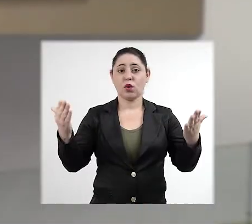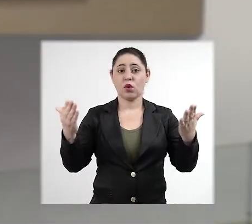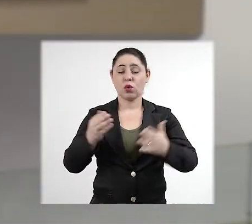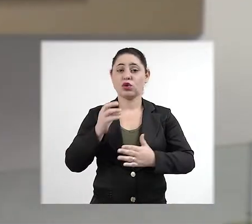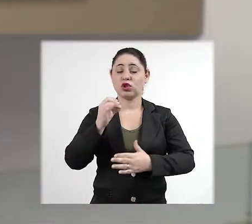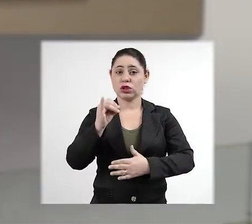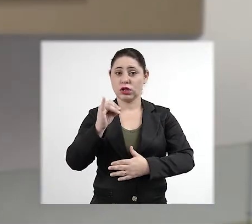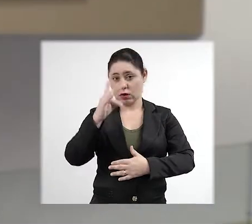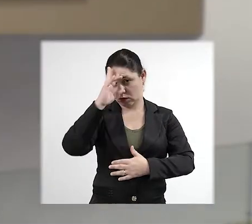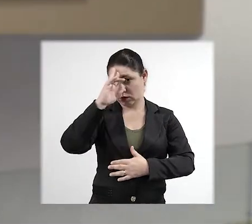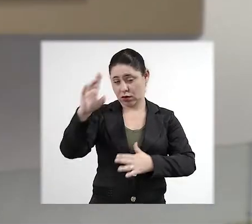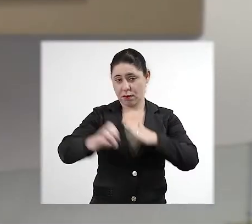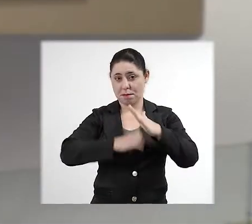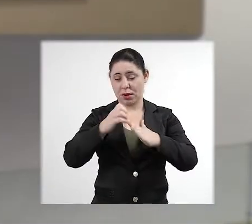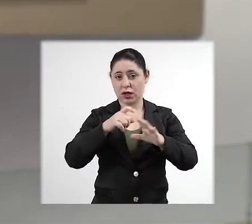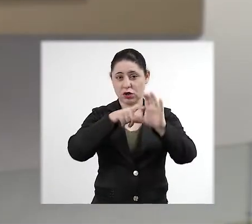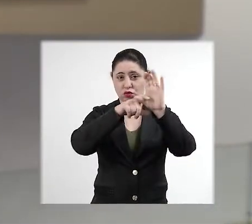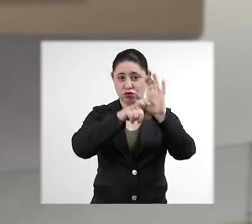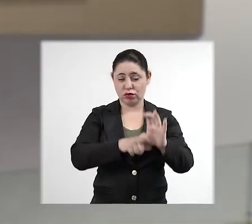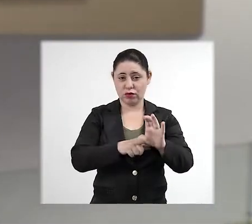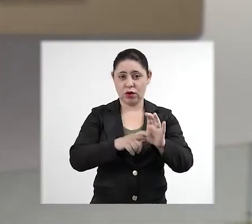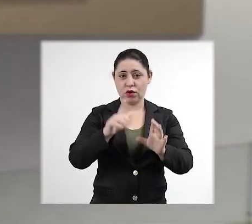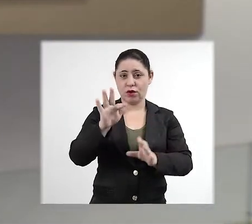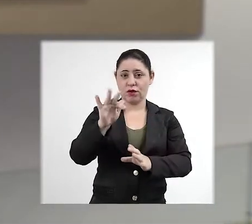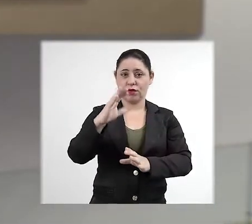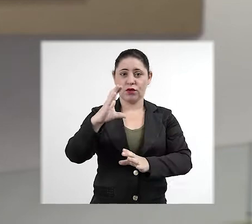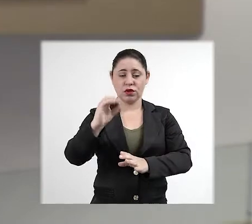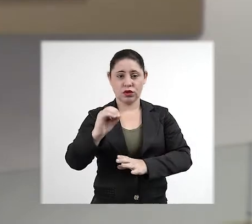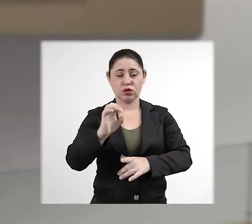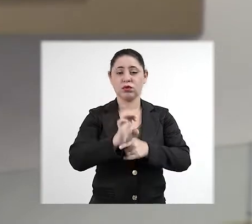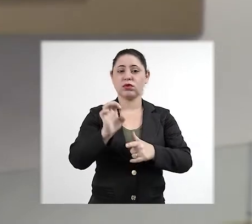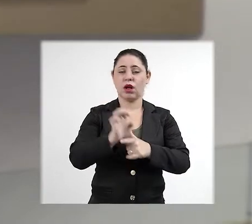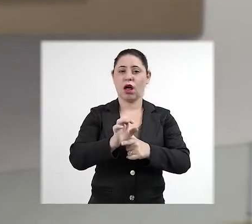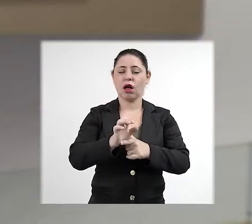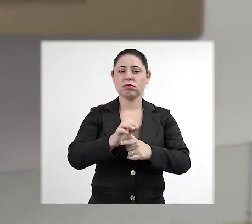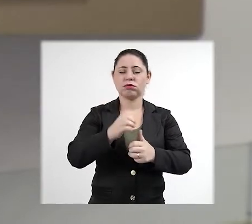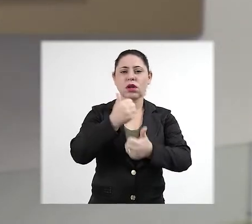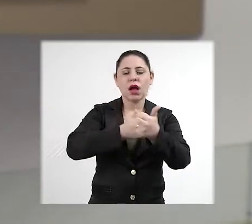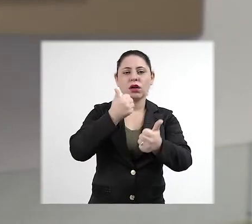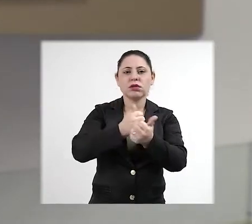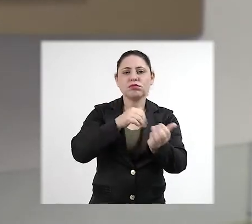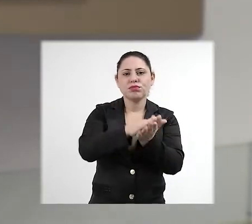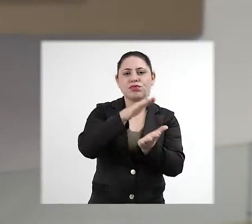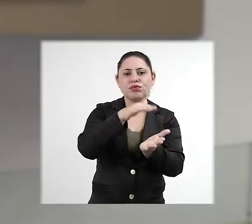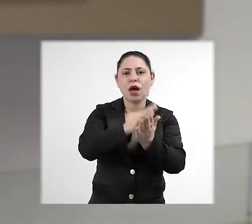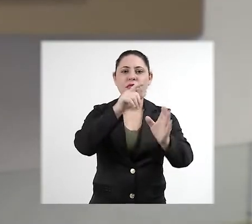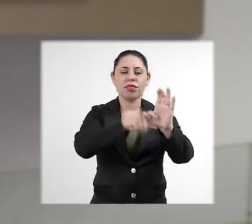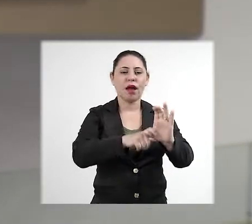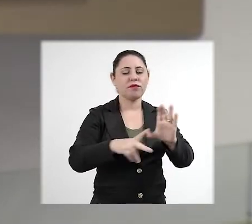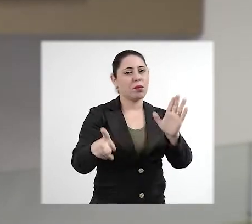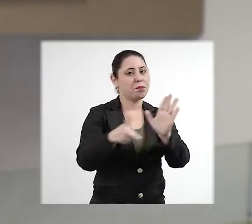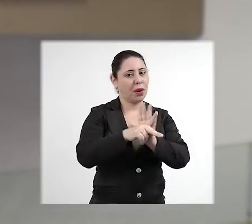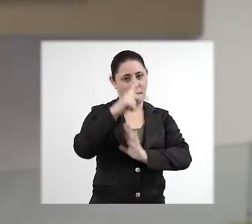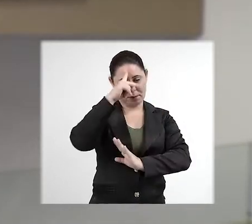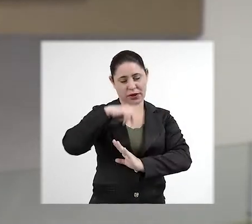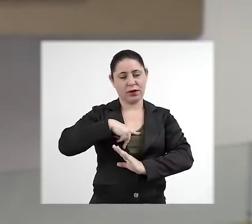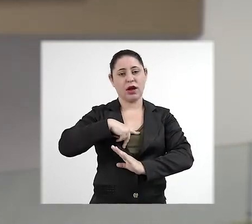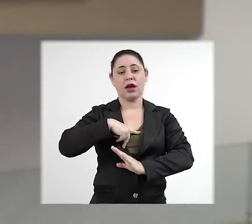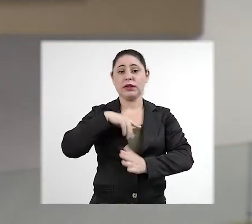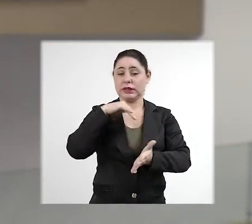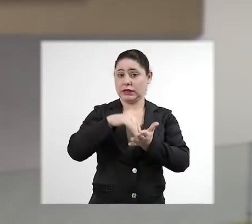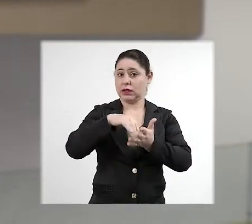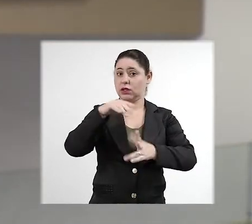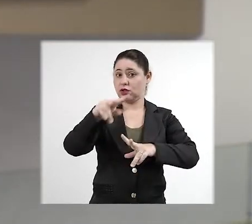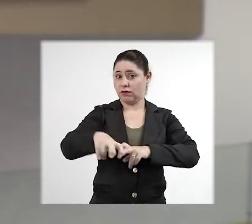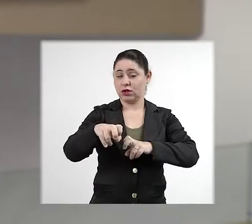Hoje, se um sócio de empresa negativada junto ao fisco estadual tenta emitir certidão negativa de seus débitos pessoais na